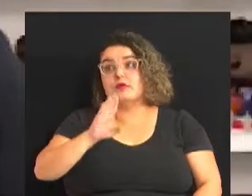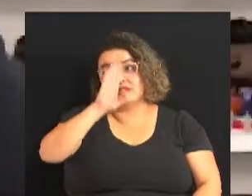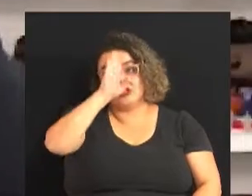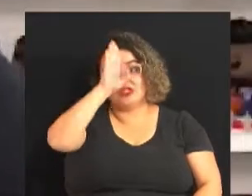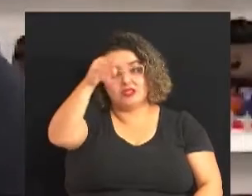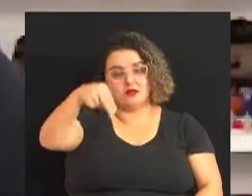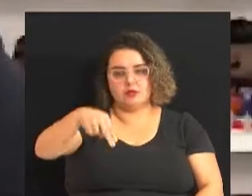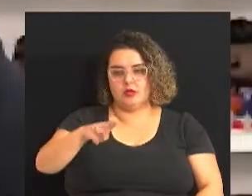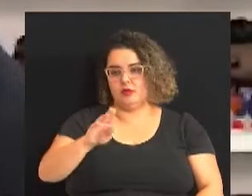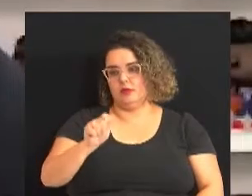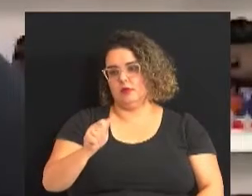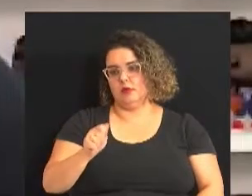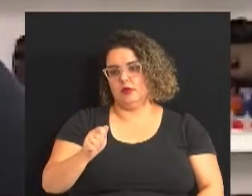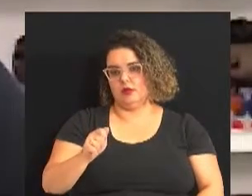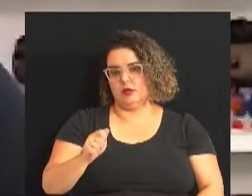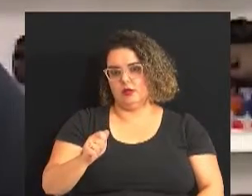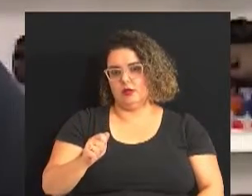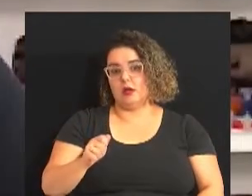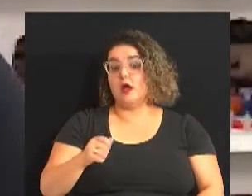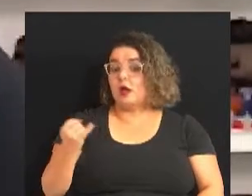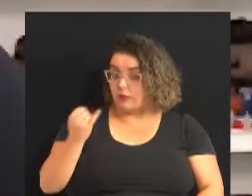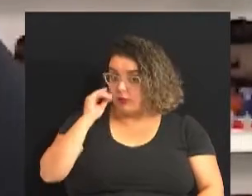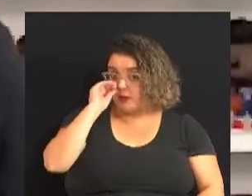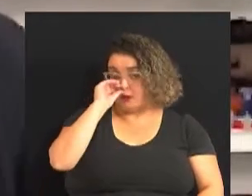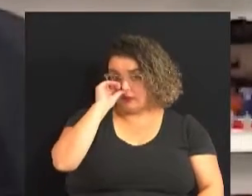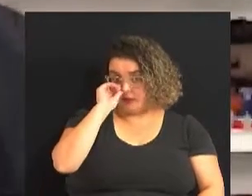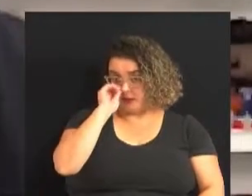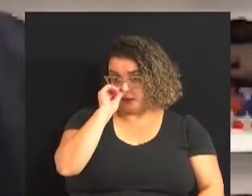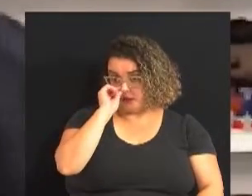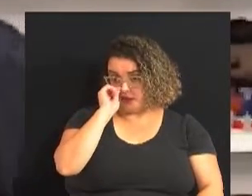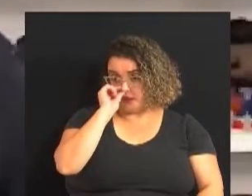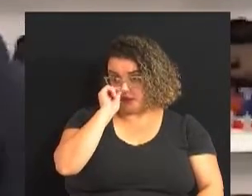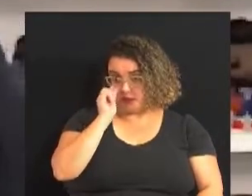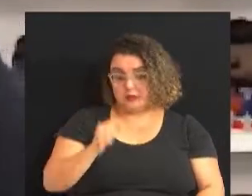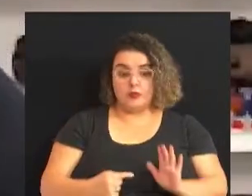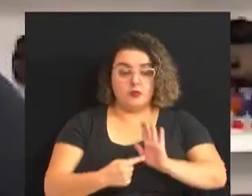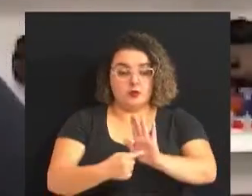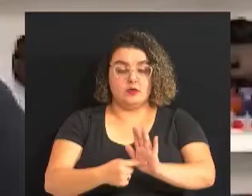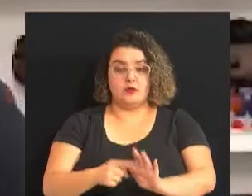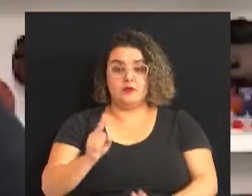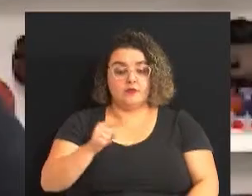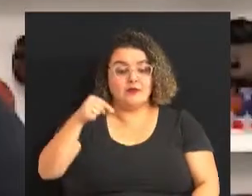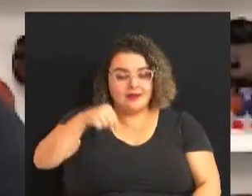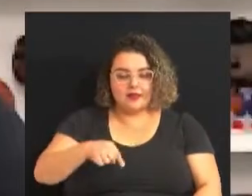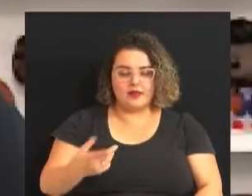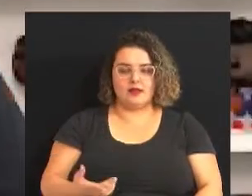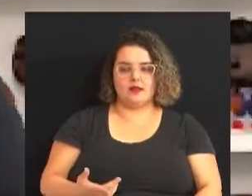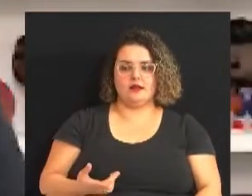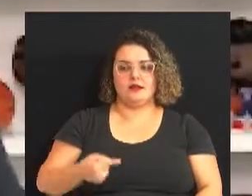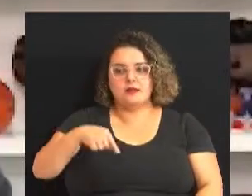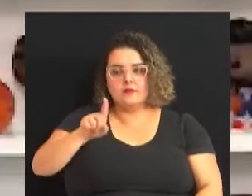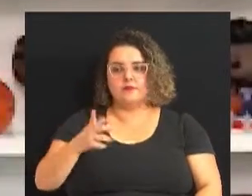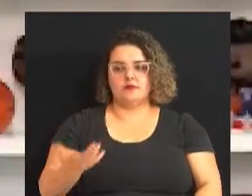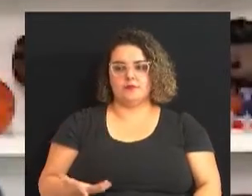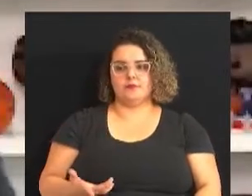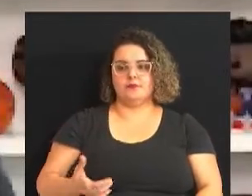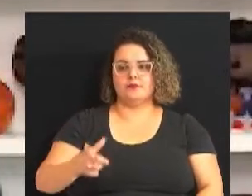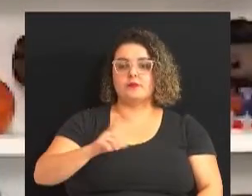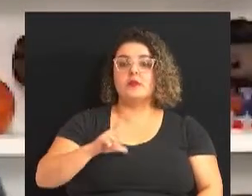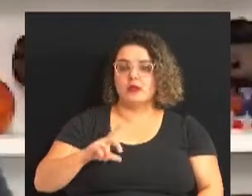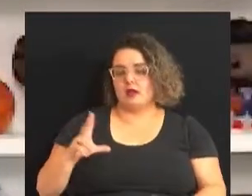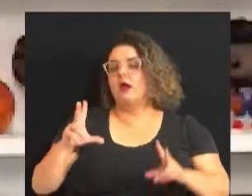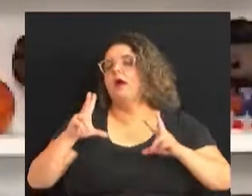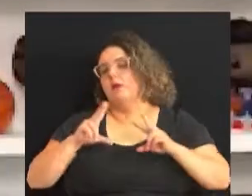relevante essa passagem, porque mostra o quanto foi ele que foi. Né? Tem o seu mérito,